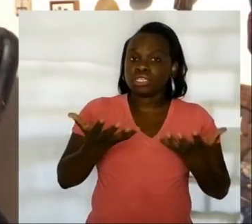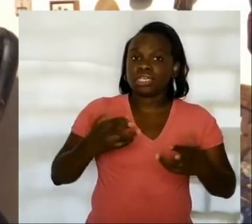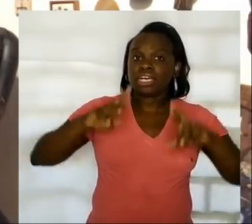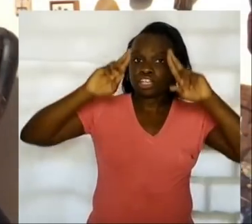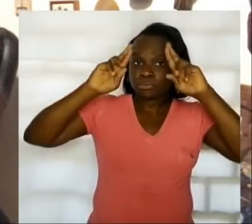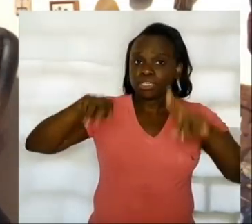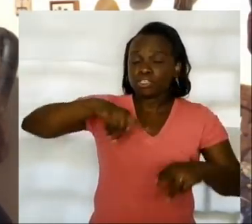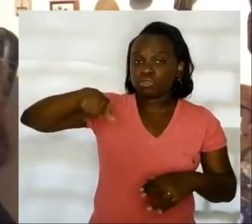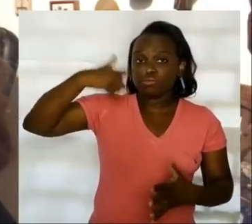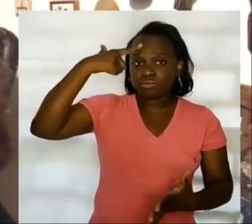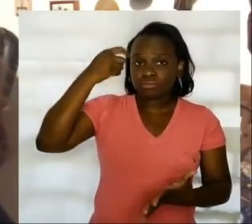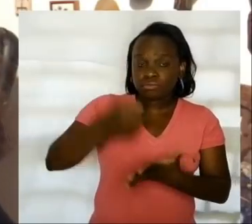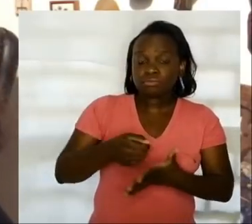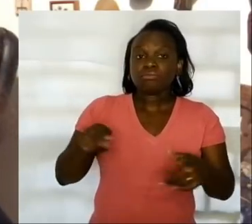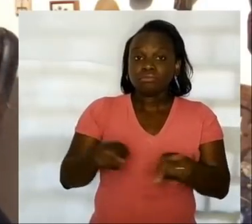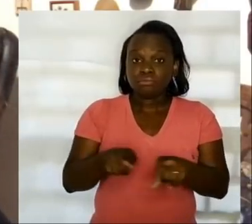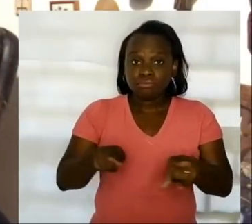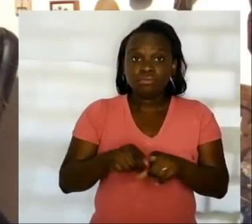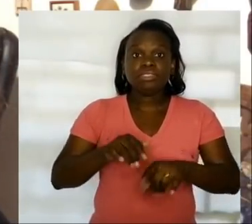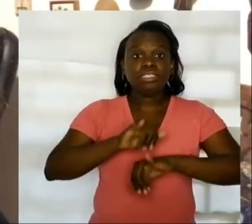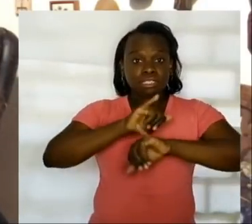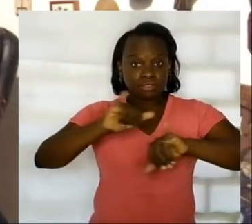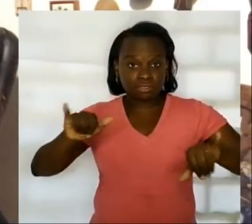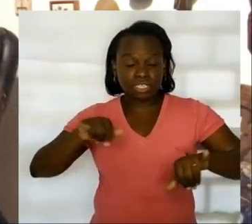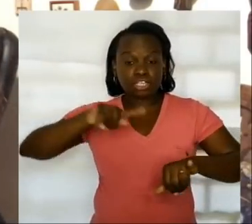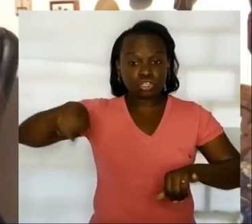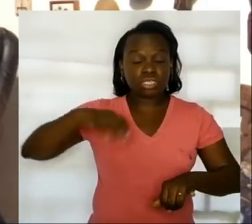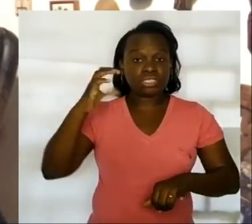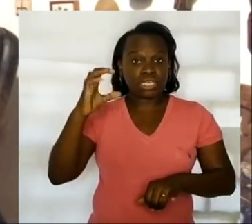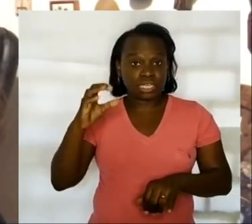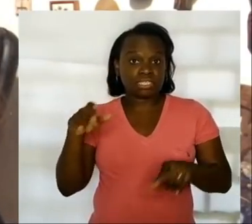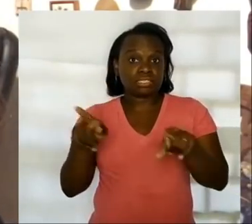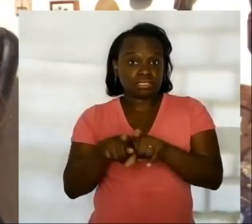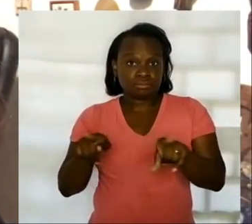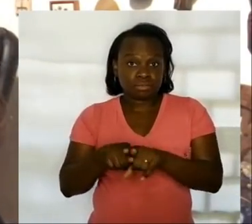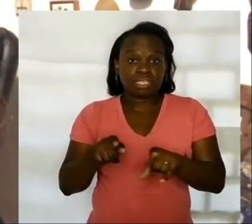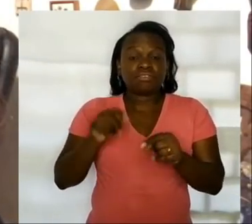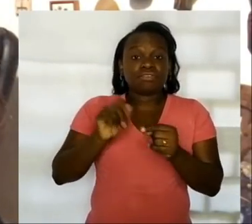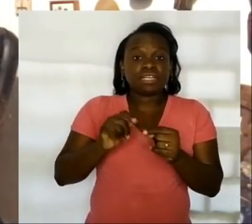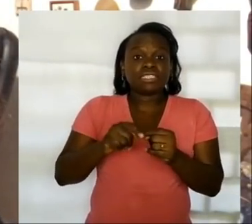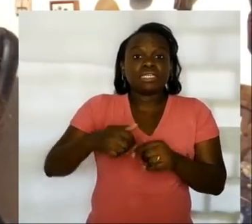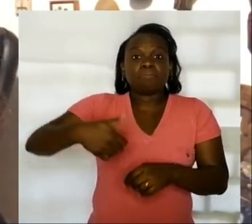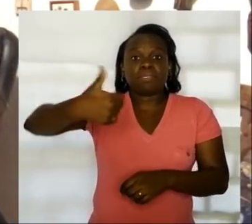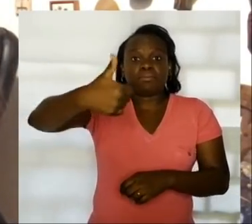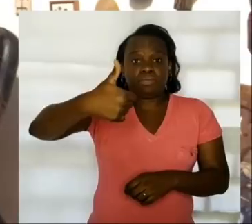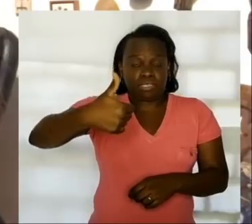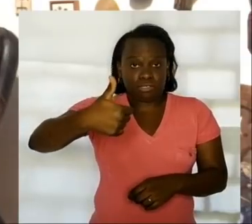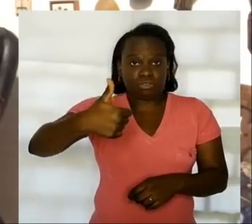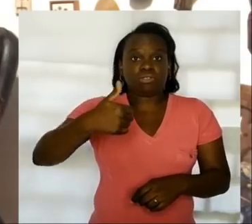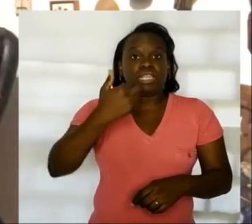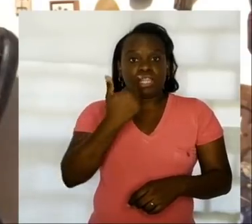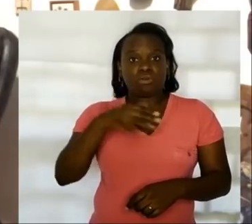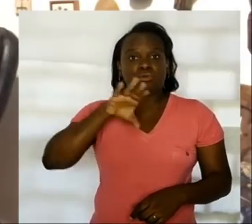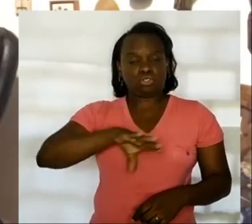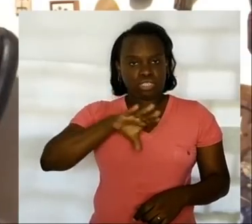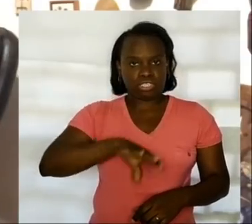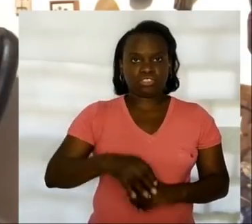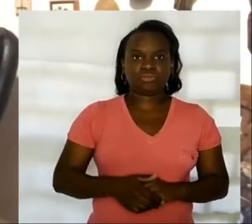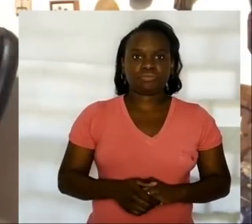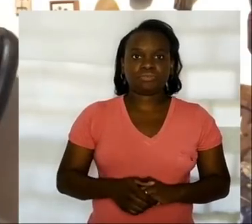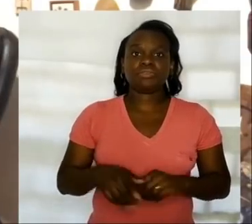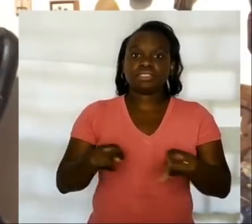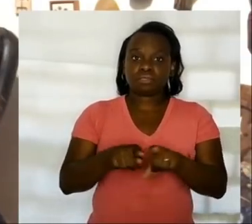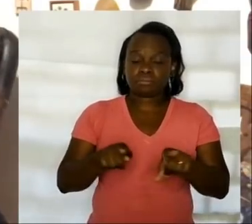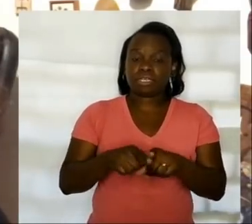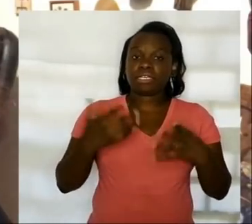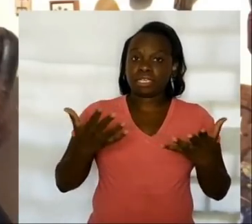Cielo. Queremos ver respeitada nossa decisão de também comunicar a nossa ciência e talvez de fazê-lo